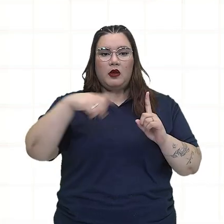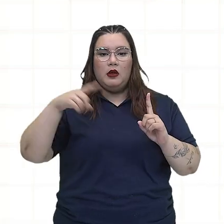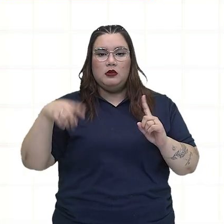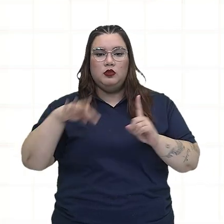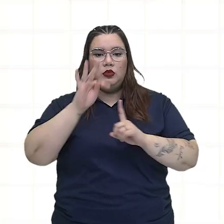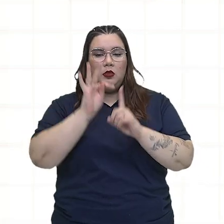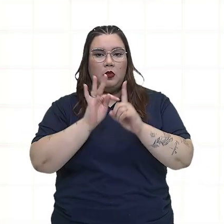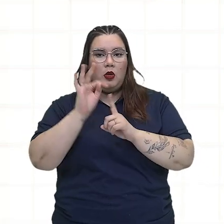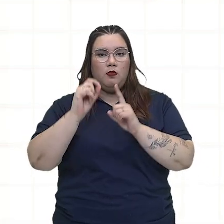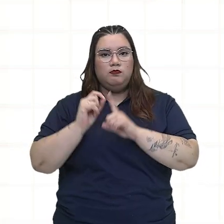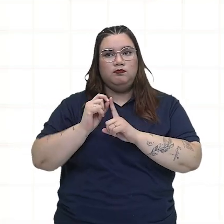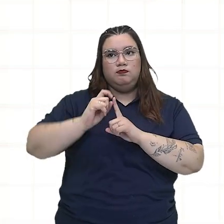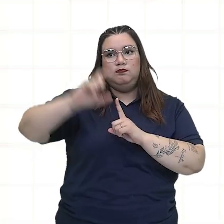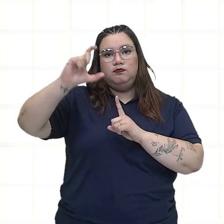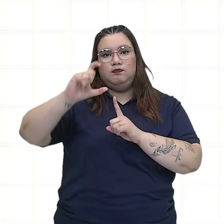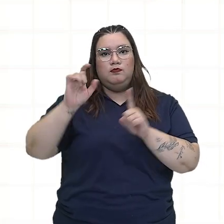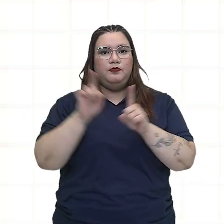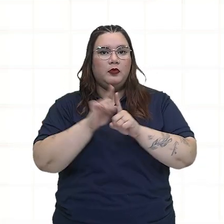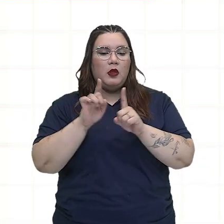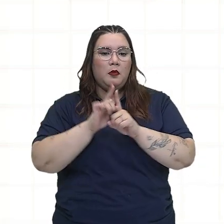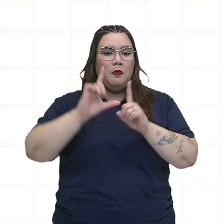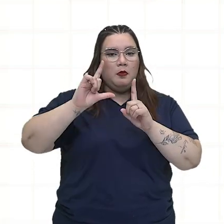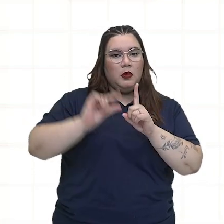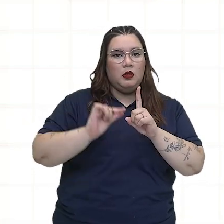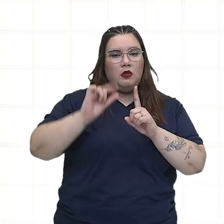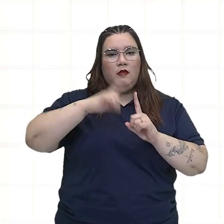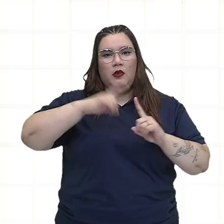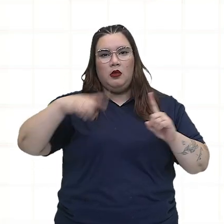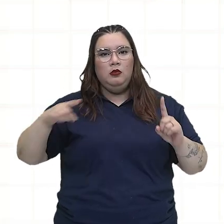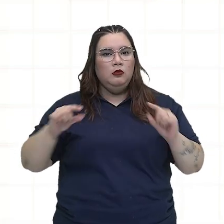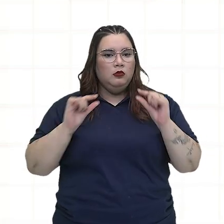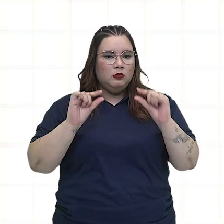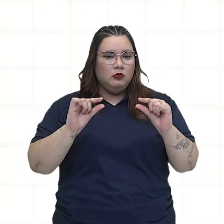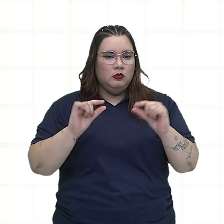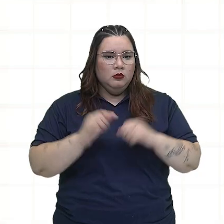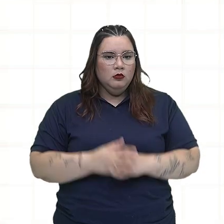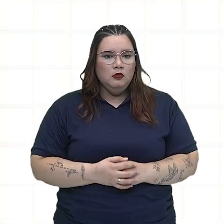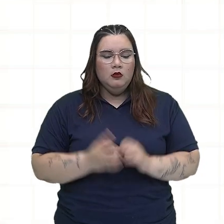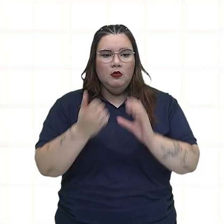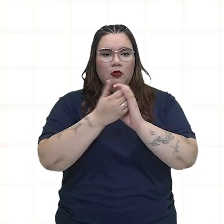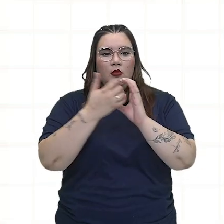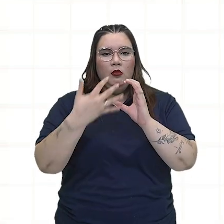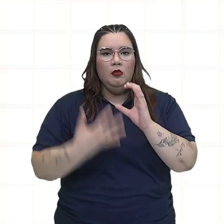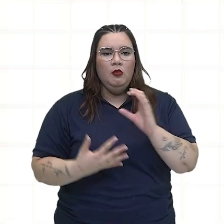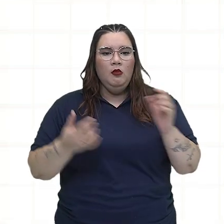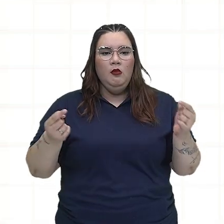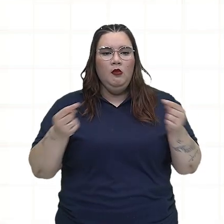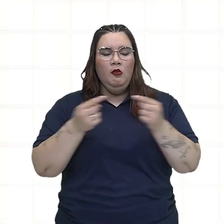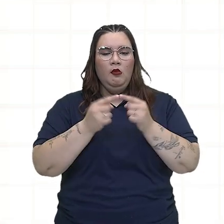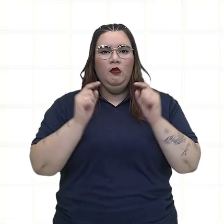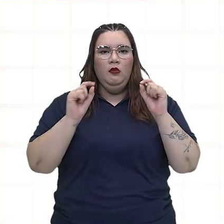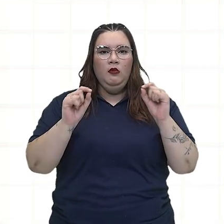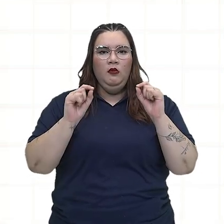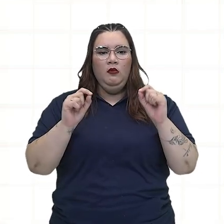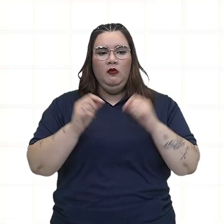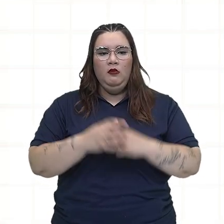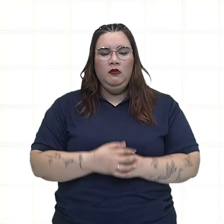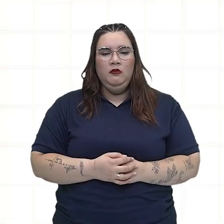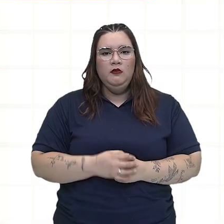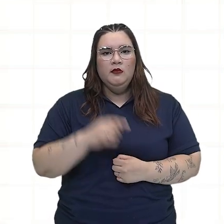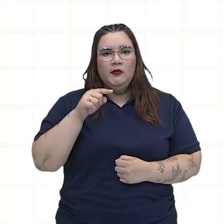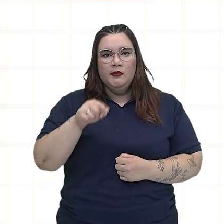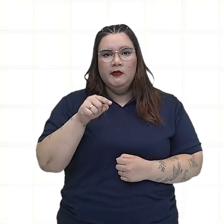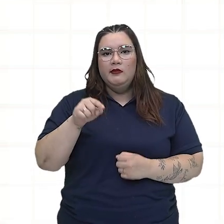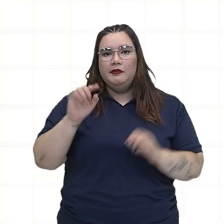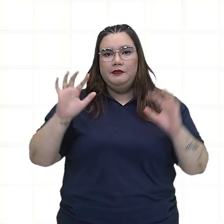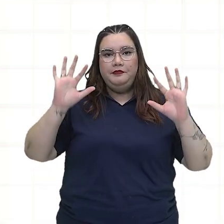temperaturas máximas e as temperaturas mínimas. Uma característica muito importante